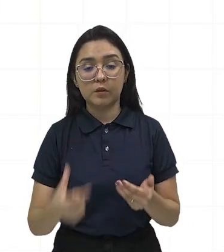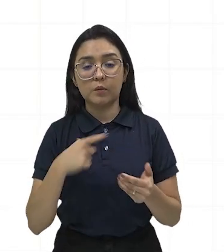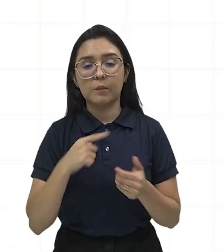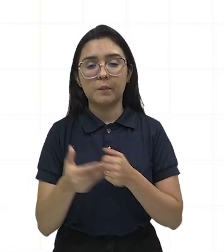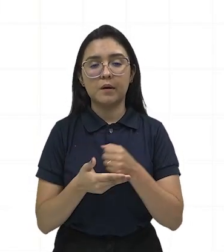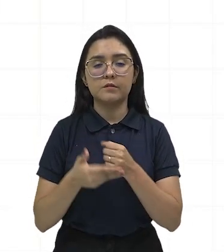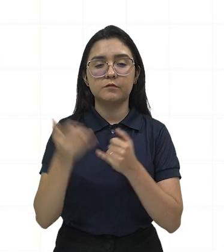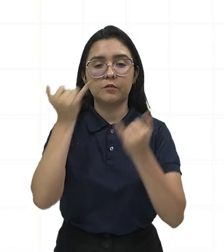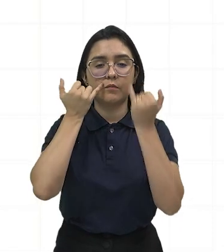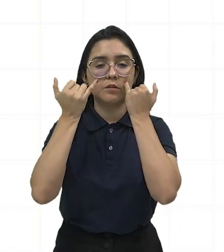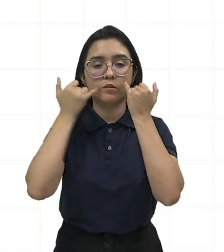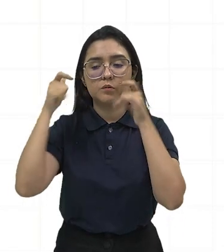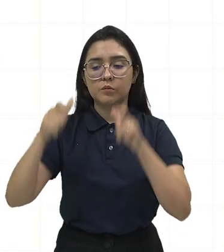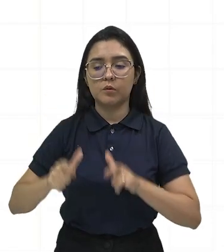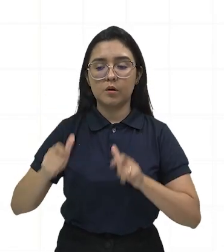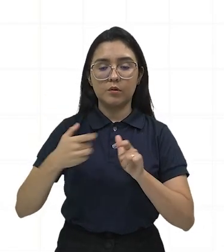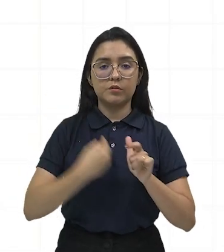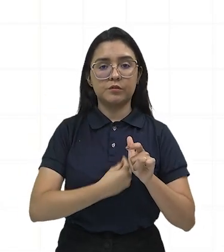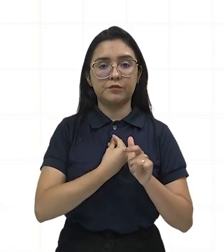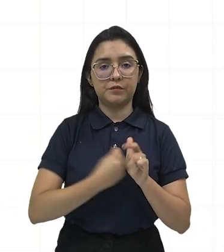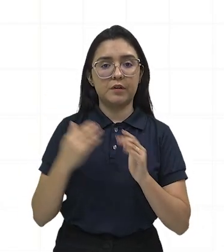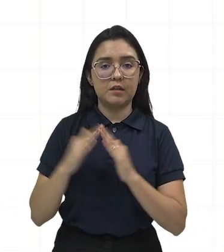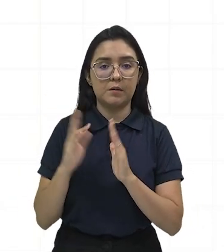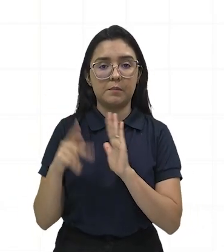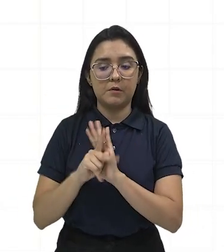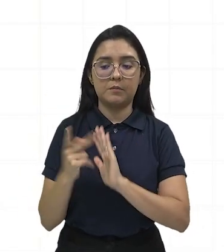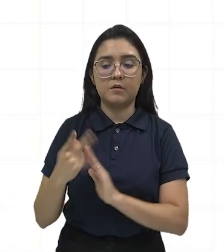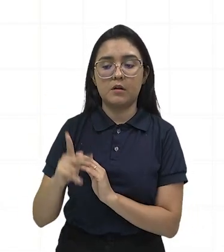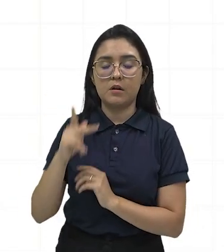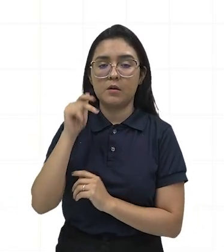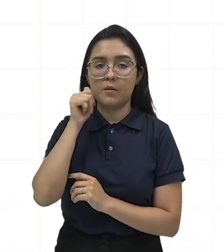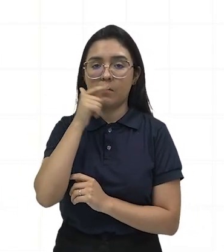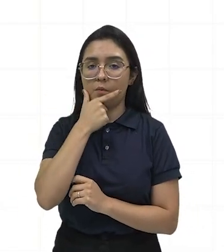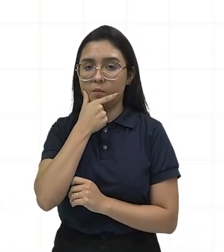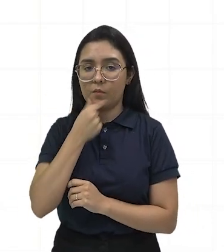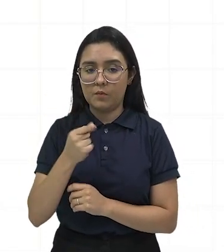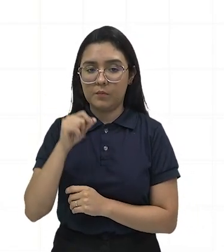ele mora, ó, beleza. Há